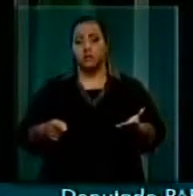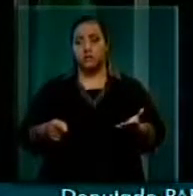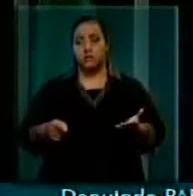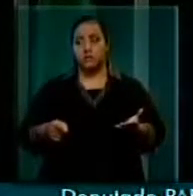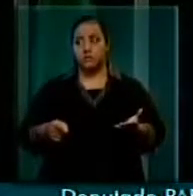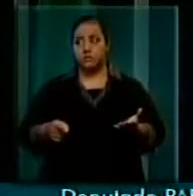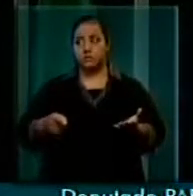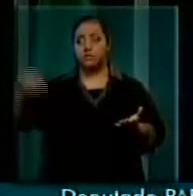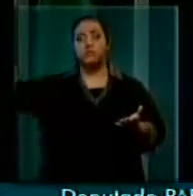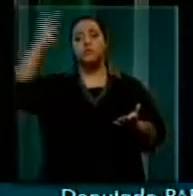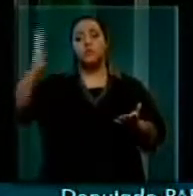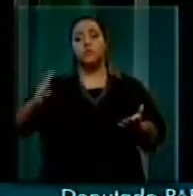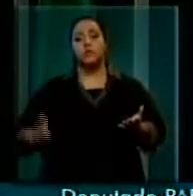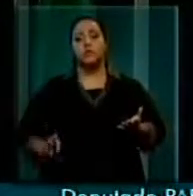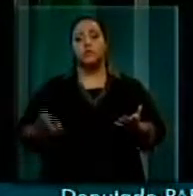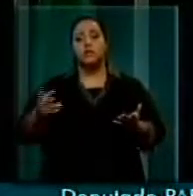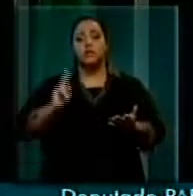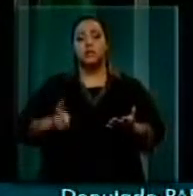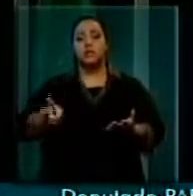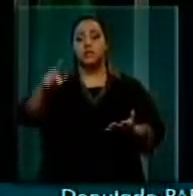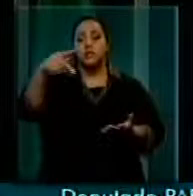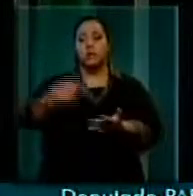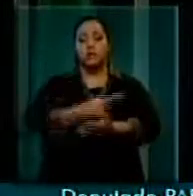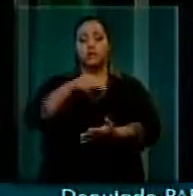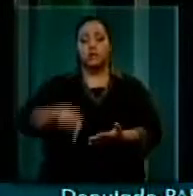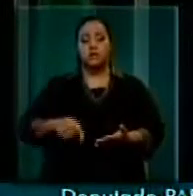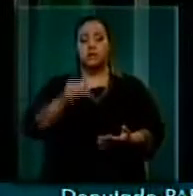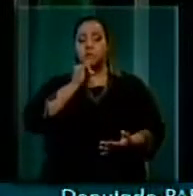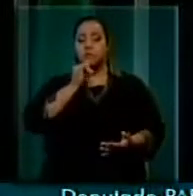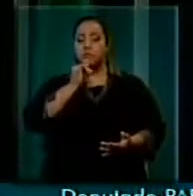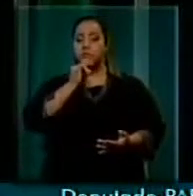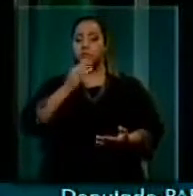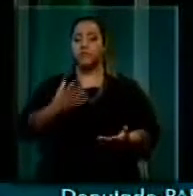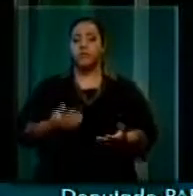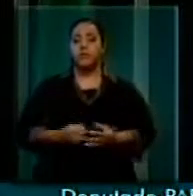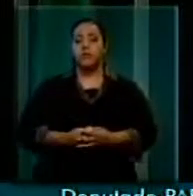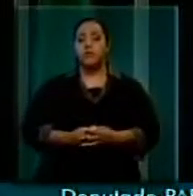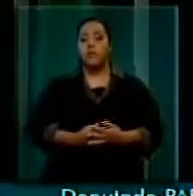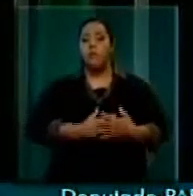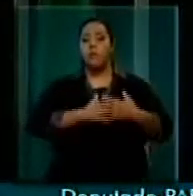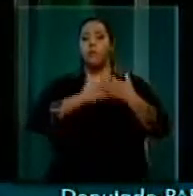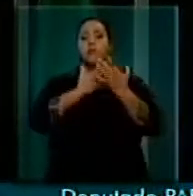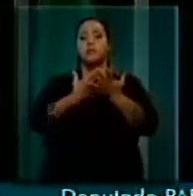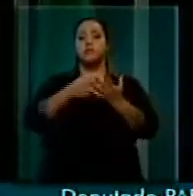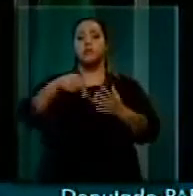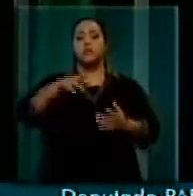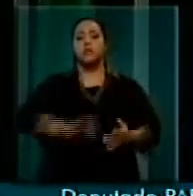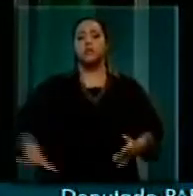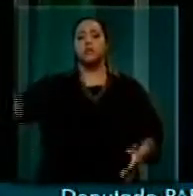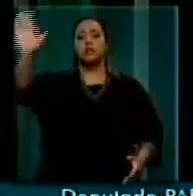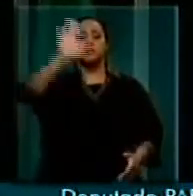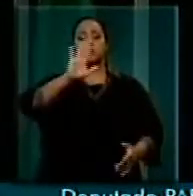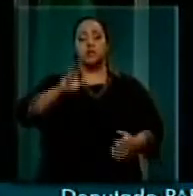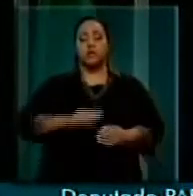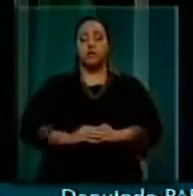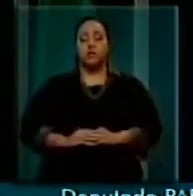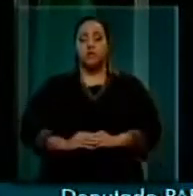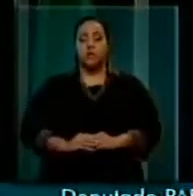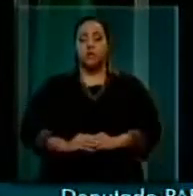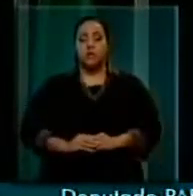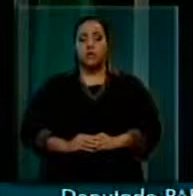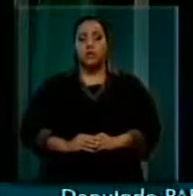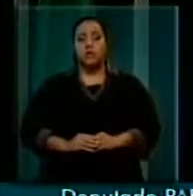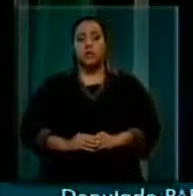dos brasileiros em geral, por exemplo, com relação a uma paixão nacional e com relação à questão